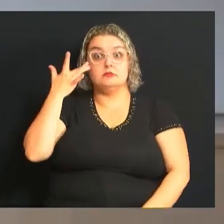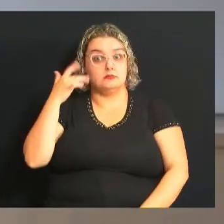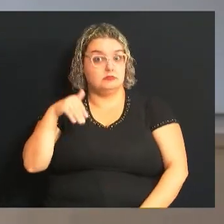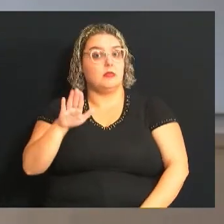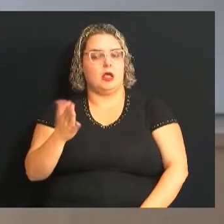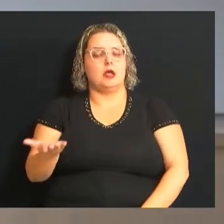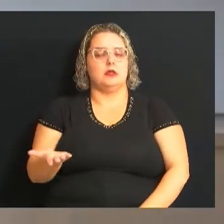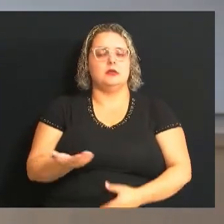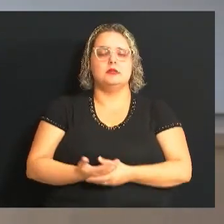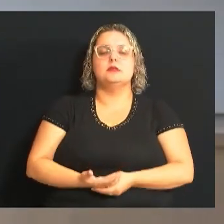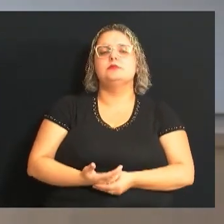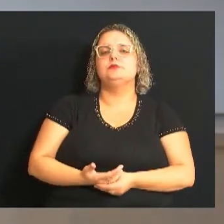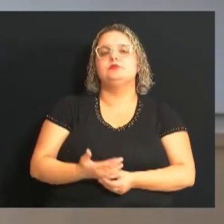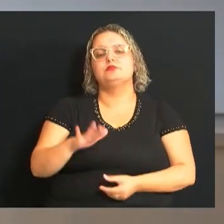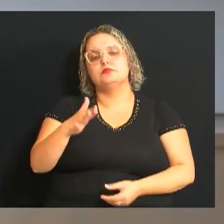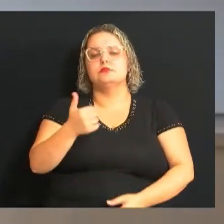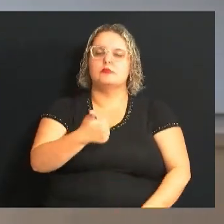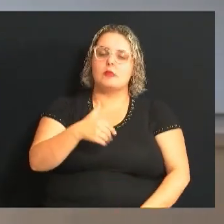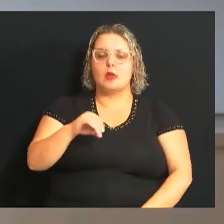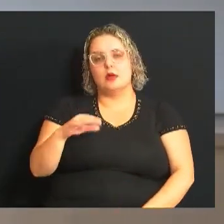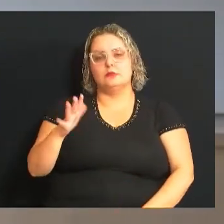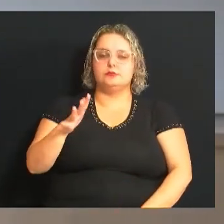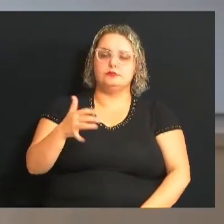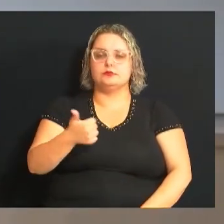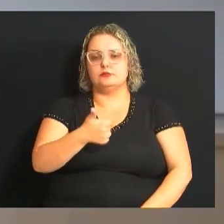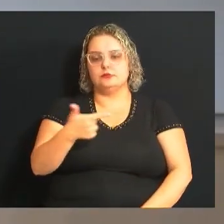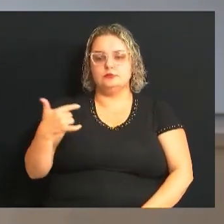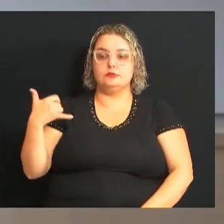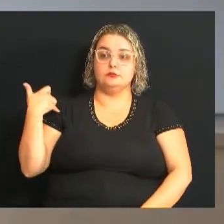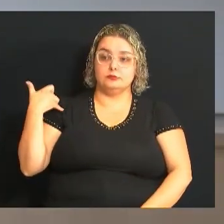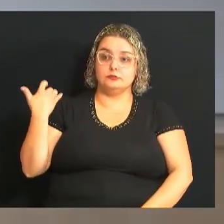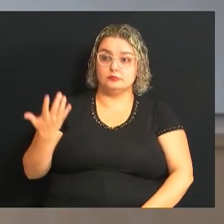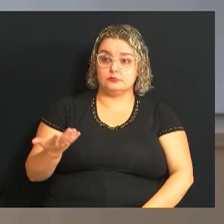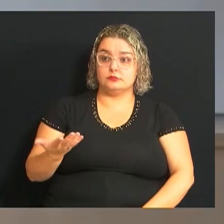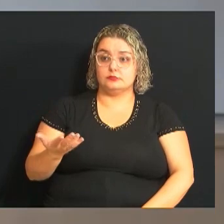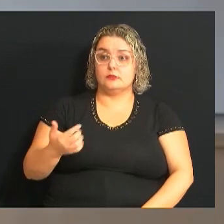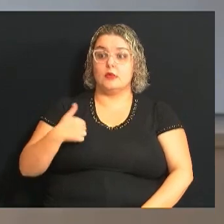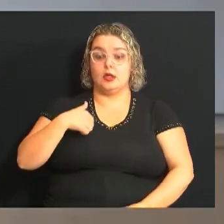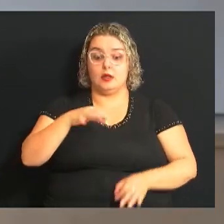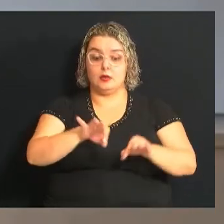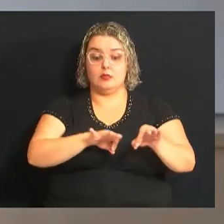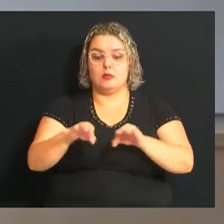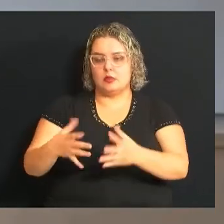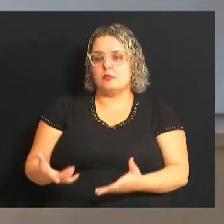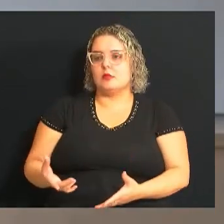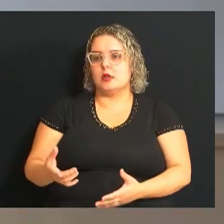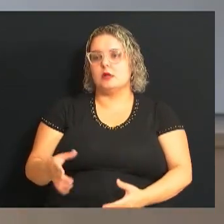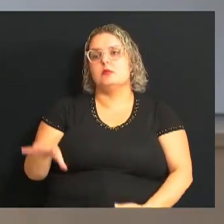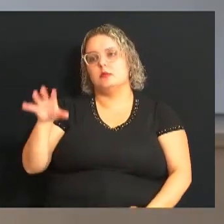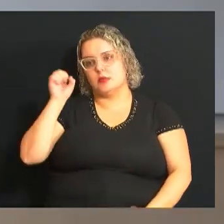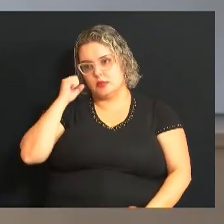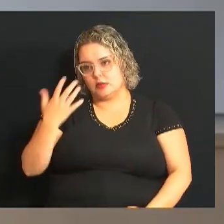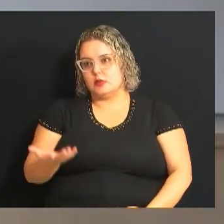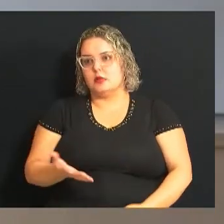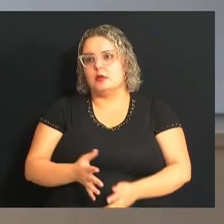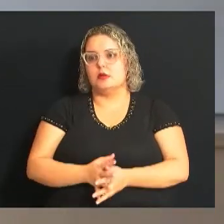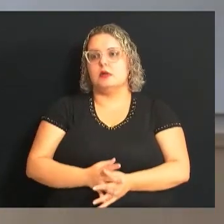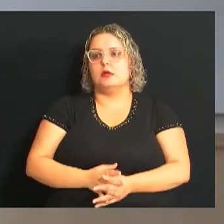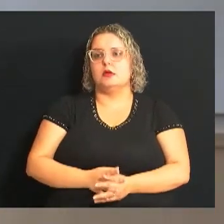a partir aproximadamente de 10, 12 anos eu escuto. Eu tenho preparo para fazer essa escuta, né? E essa escuta